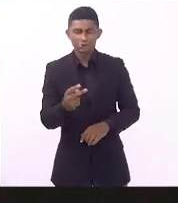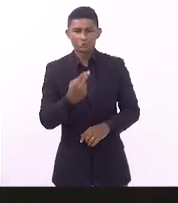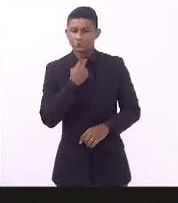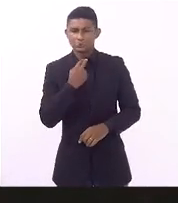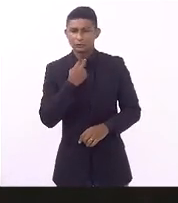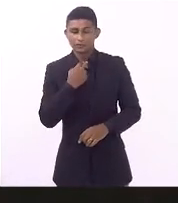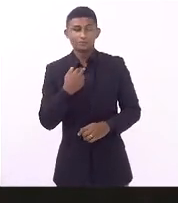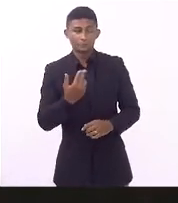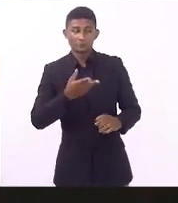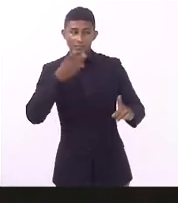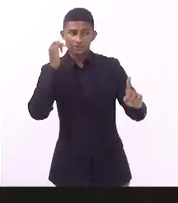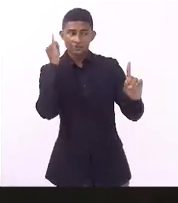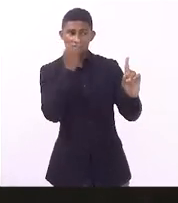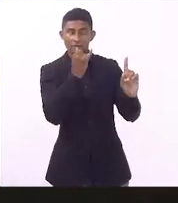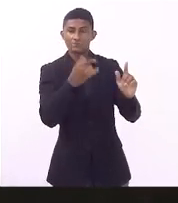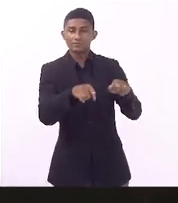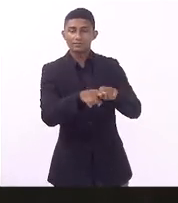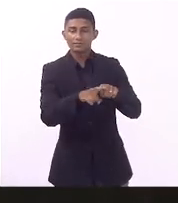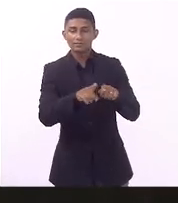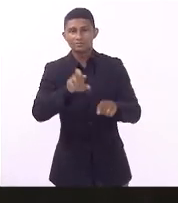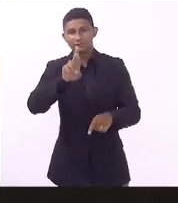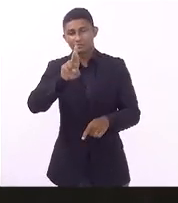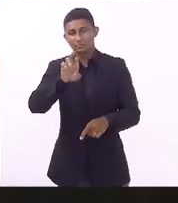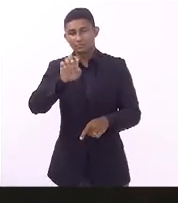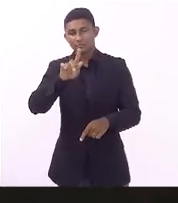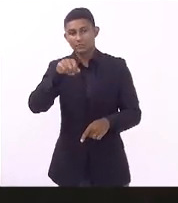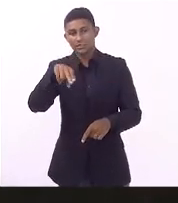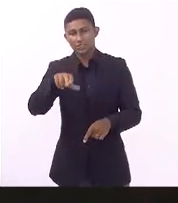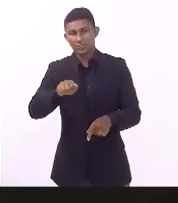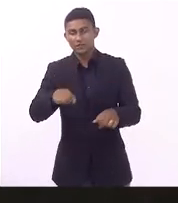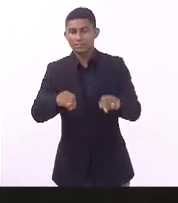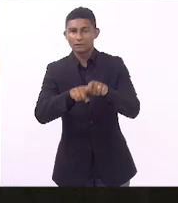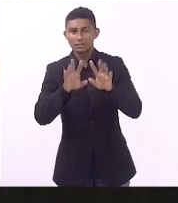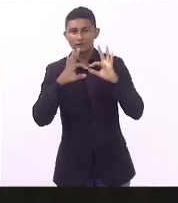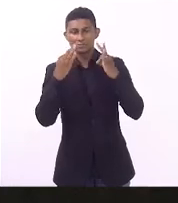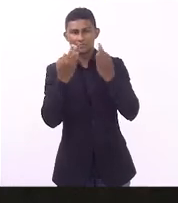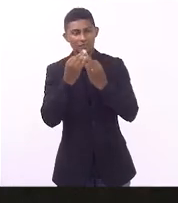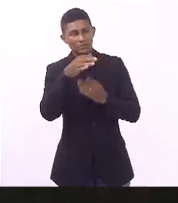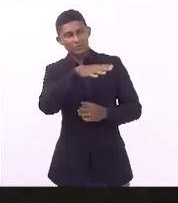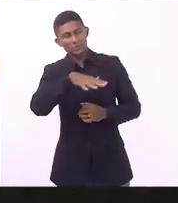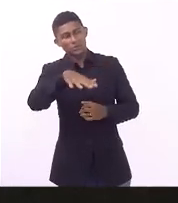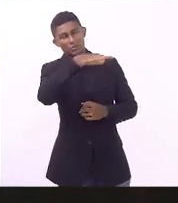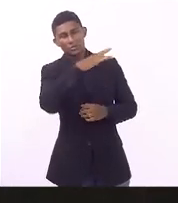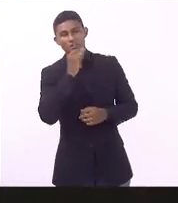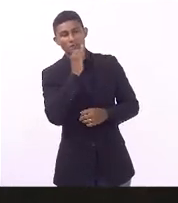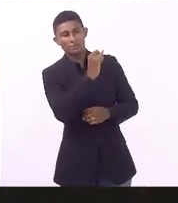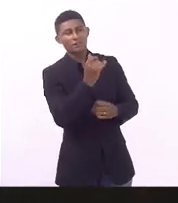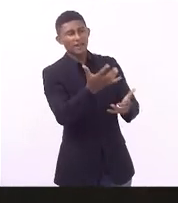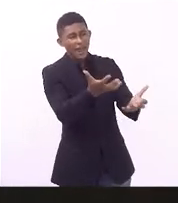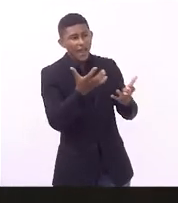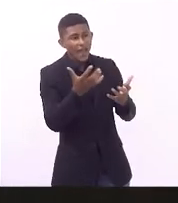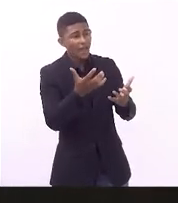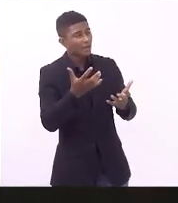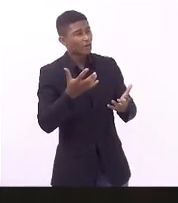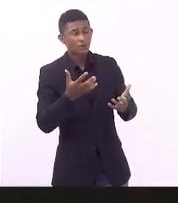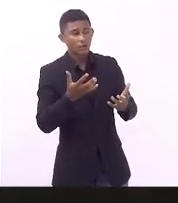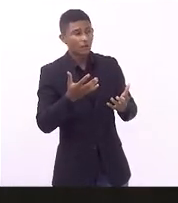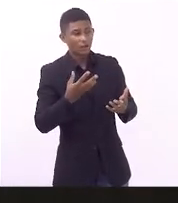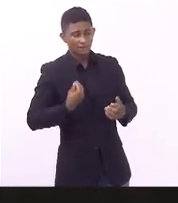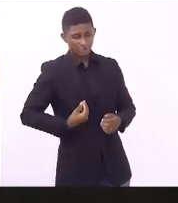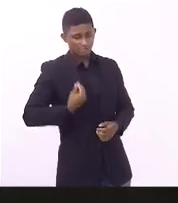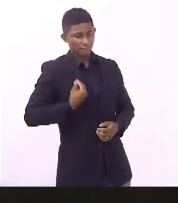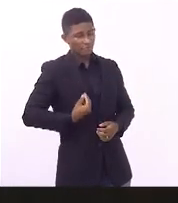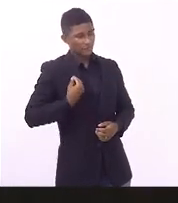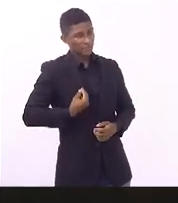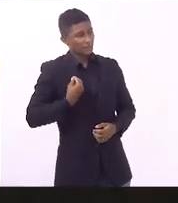você, aviso a Regina, aviso aos parentes todos, quer dizer, eu quero continuar convivendo com vocês,